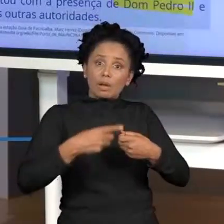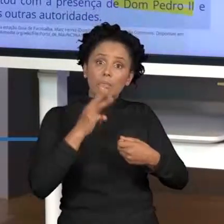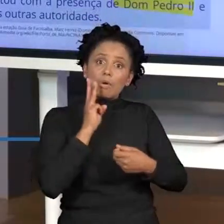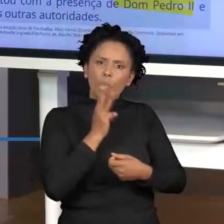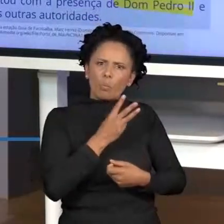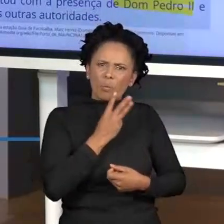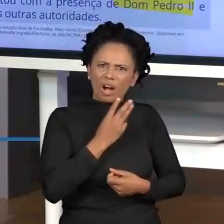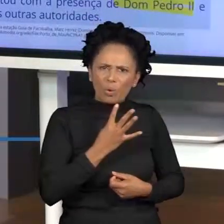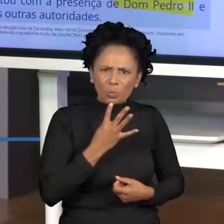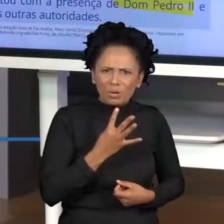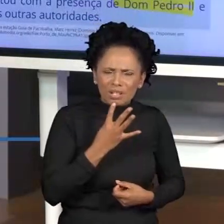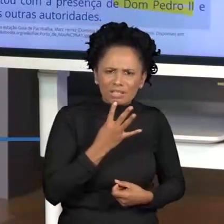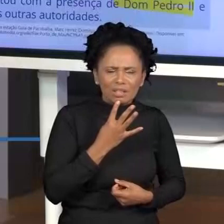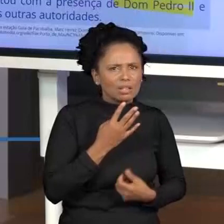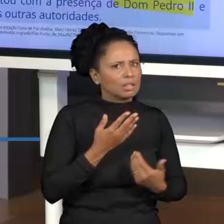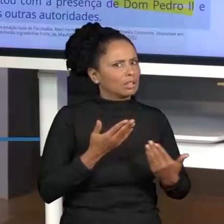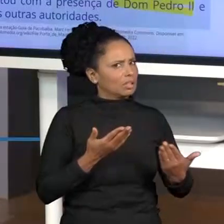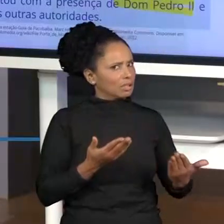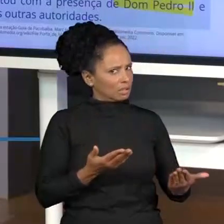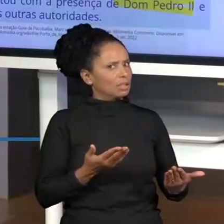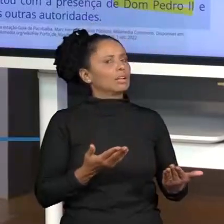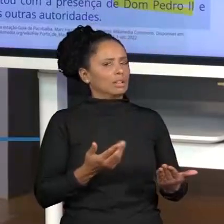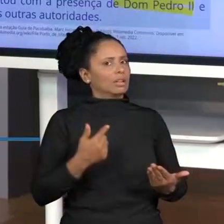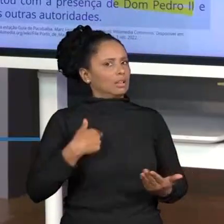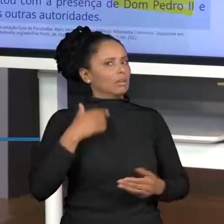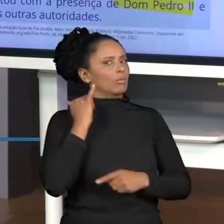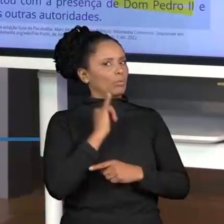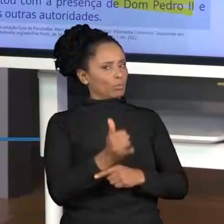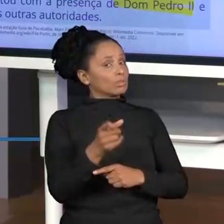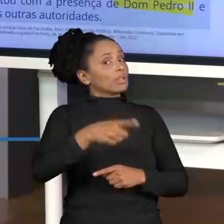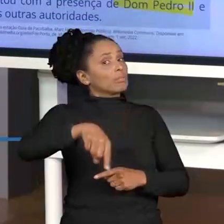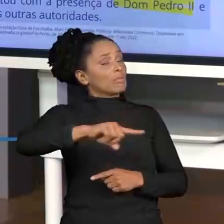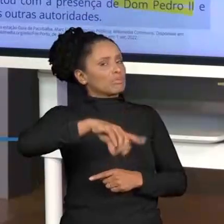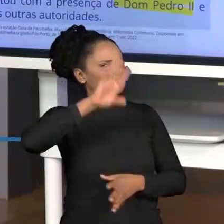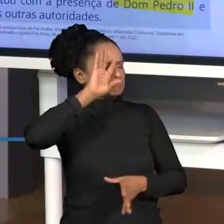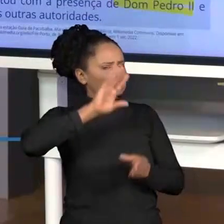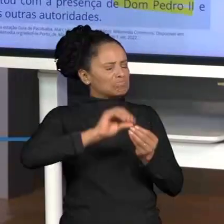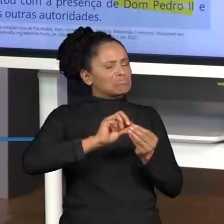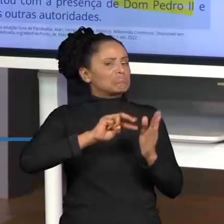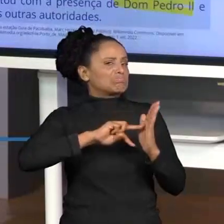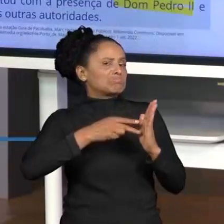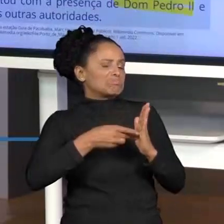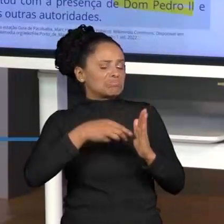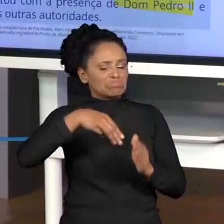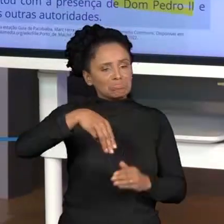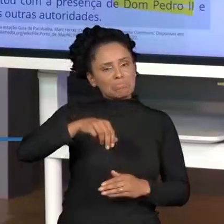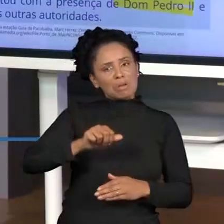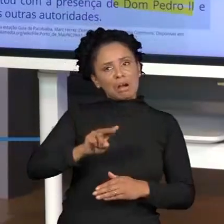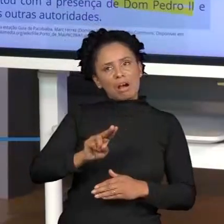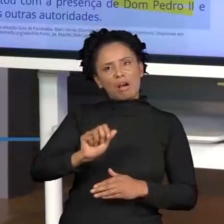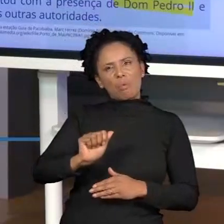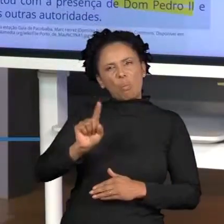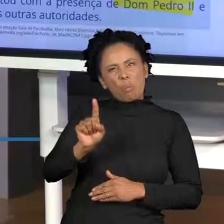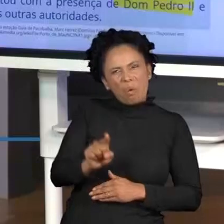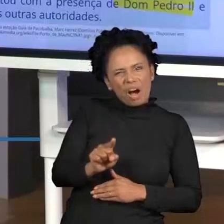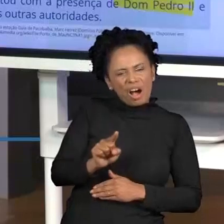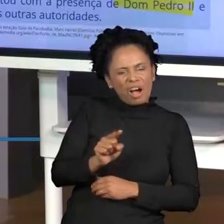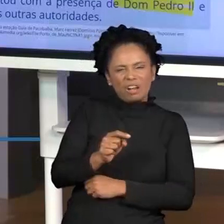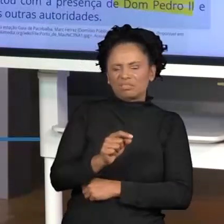ouvir falar bastante sobre Mauá e vamos entender o que é. O que será que é Mauá? Já ouviram falar nessa palavra,